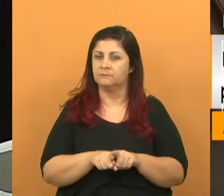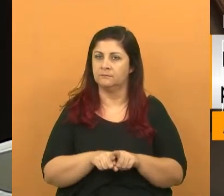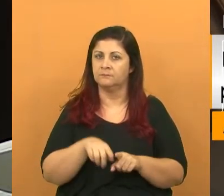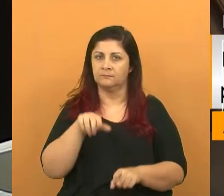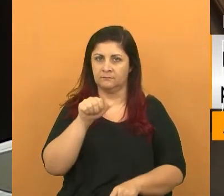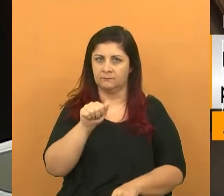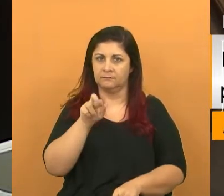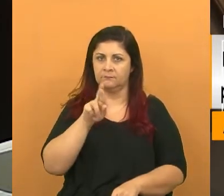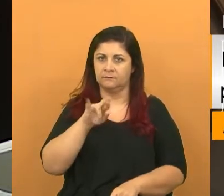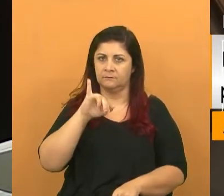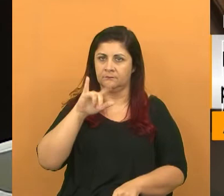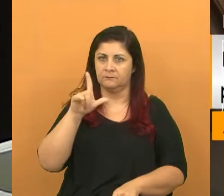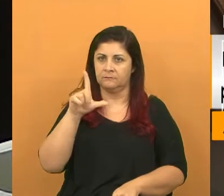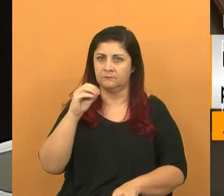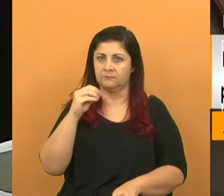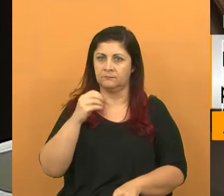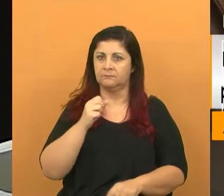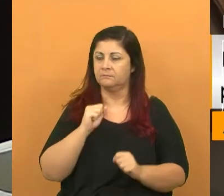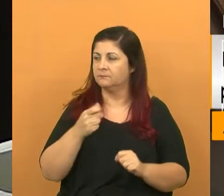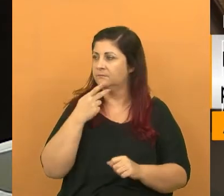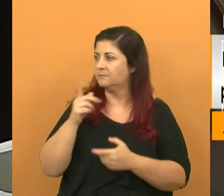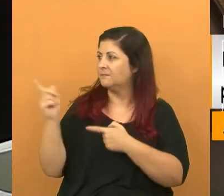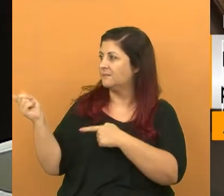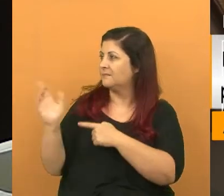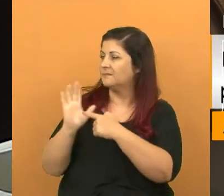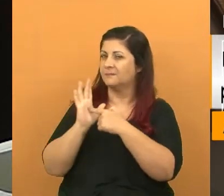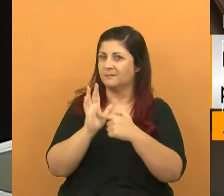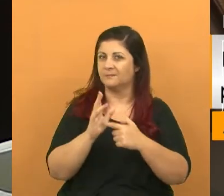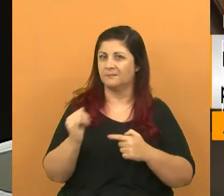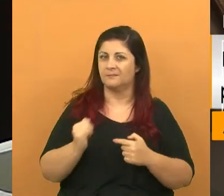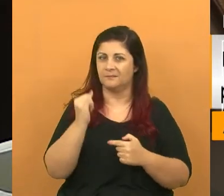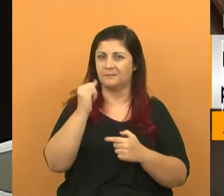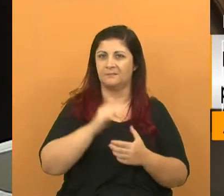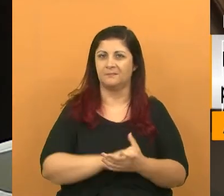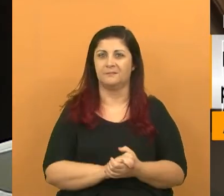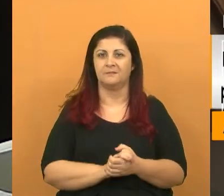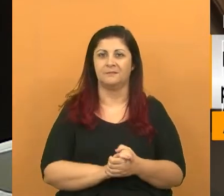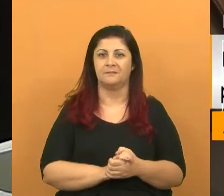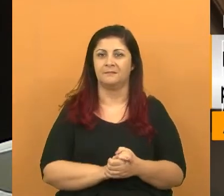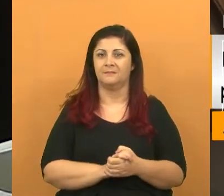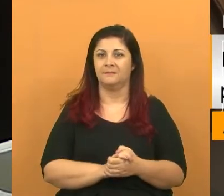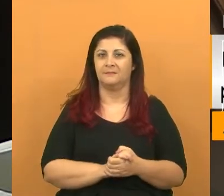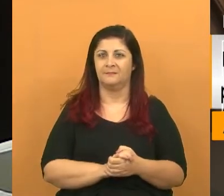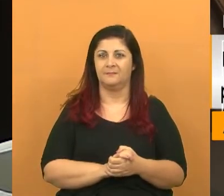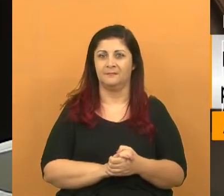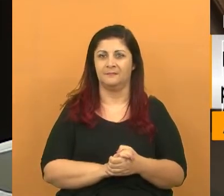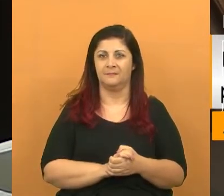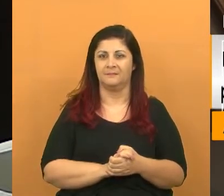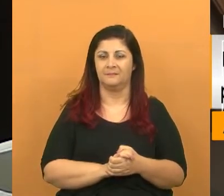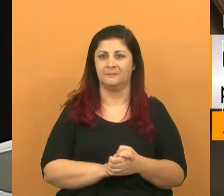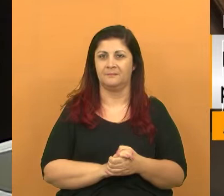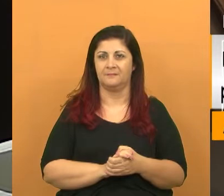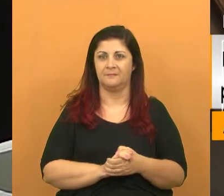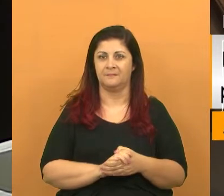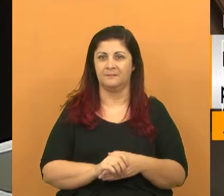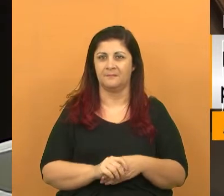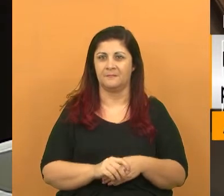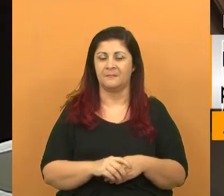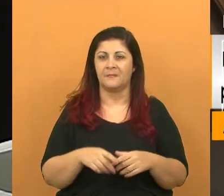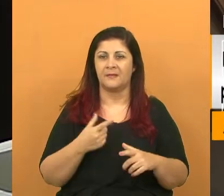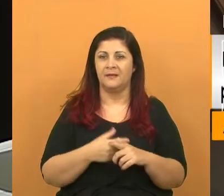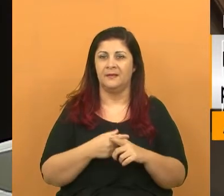a gente pode colocar o Valmir aí como garoto propaganda dessa semana. Né? Que o Valmir falou para a gente